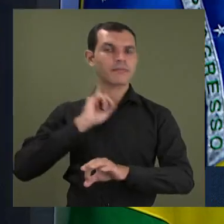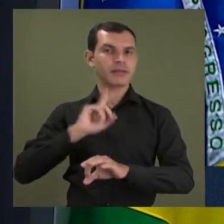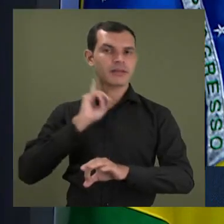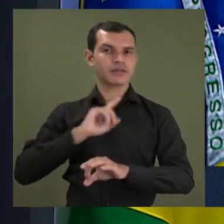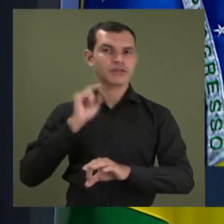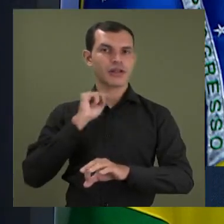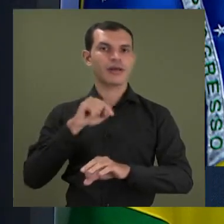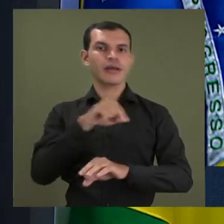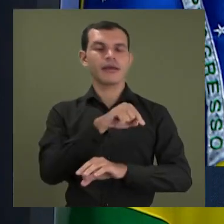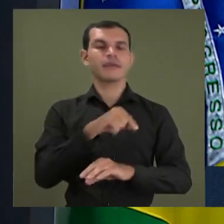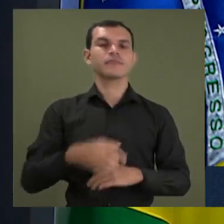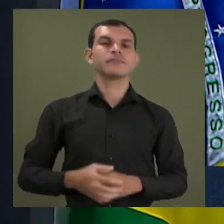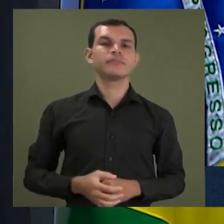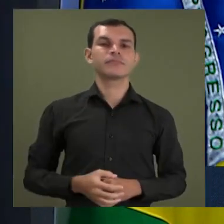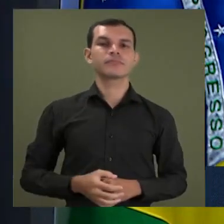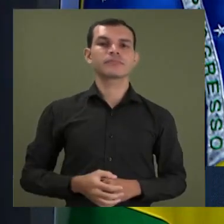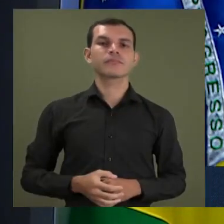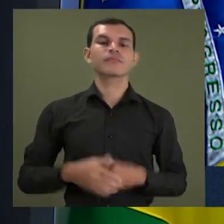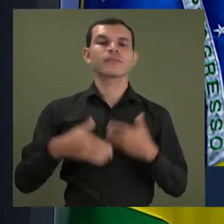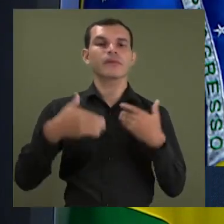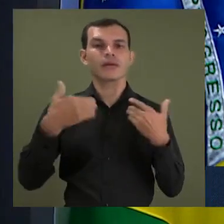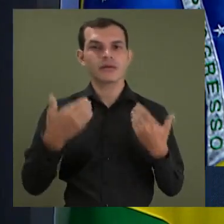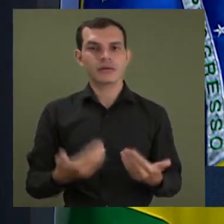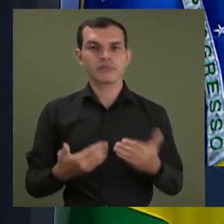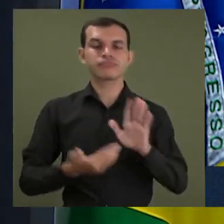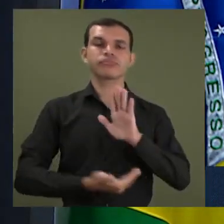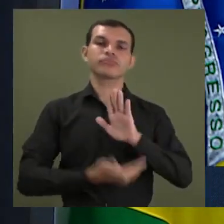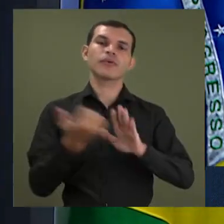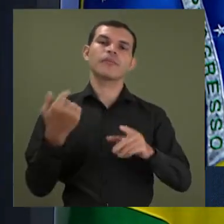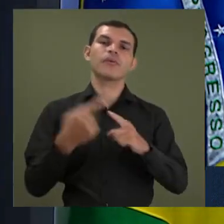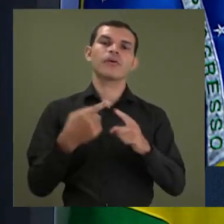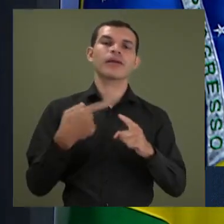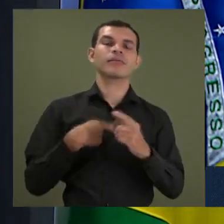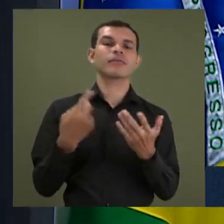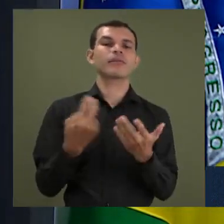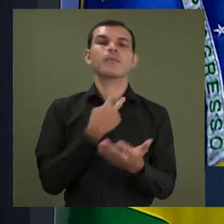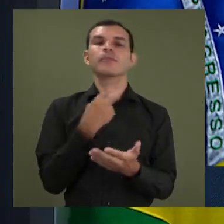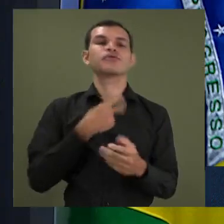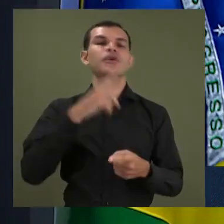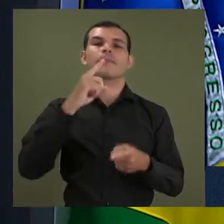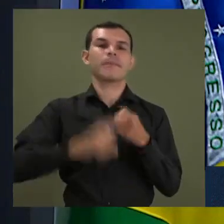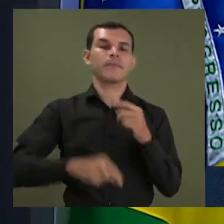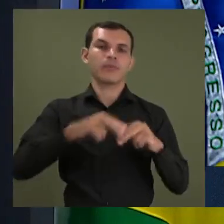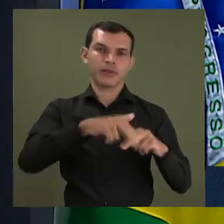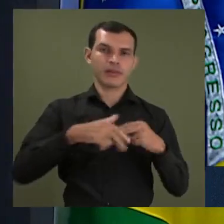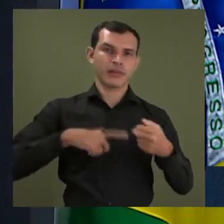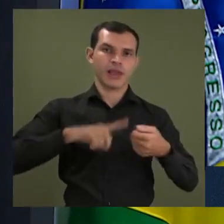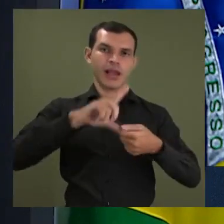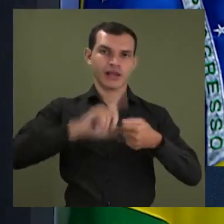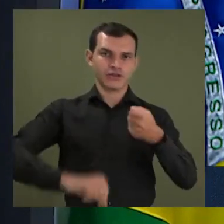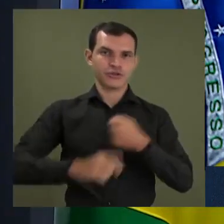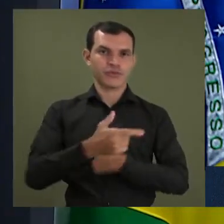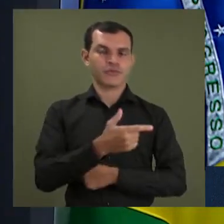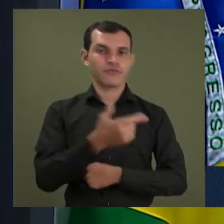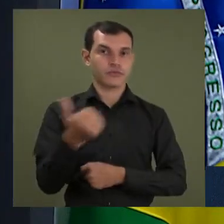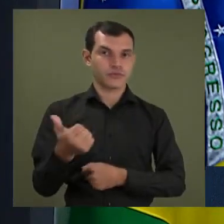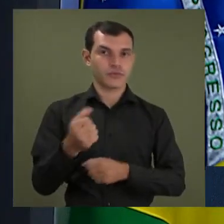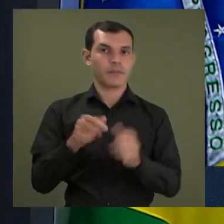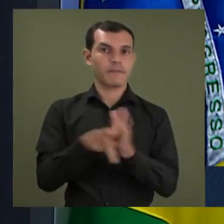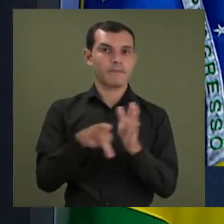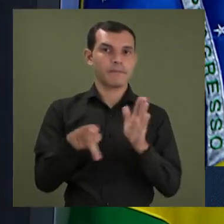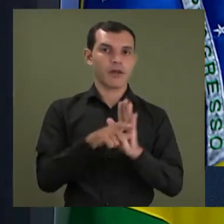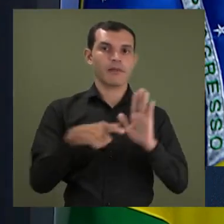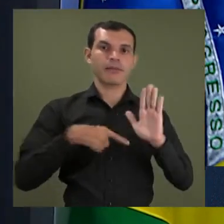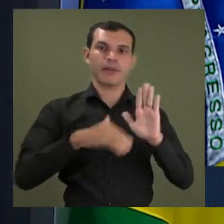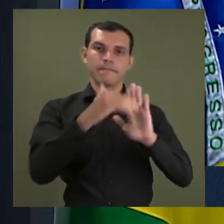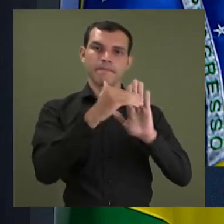por, abro aspas, erro de proibição baseado no artigo 21 do Código Penal, que